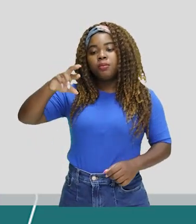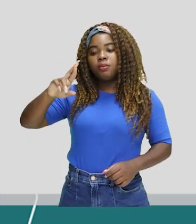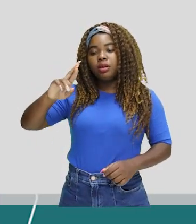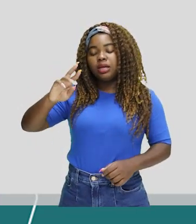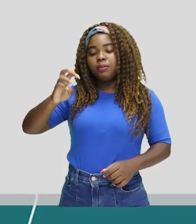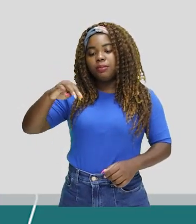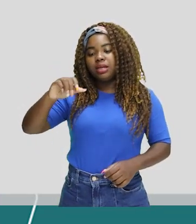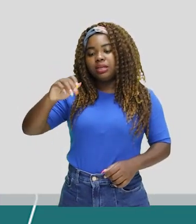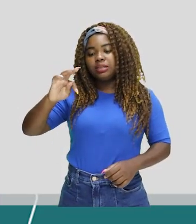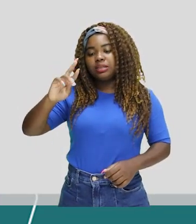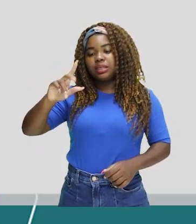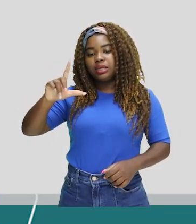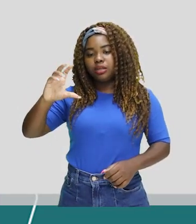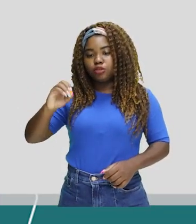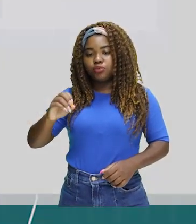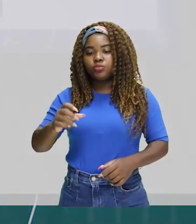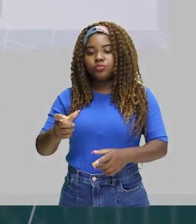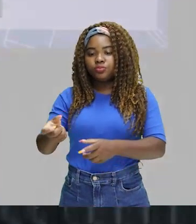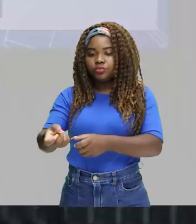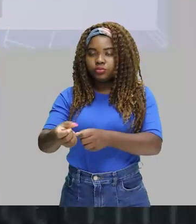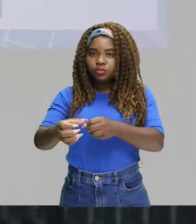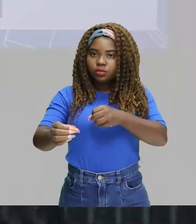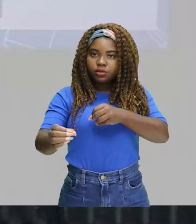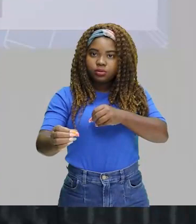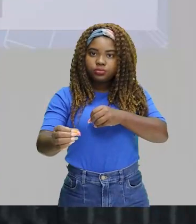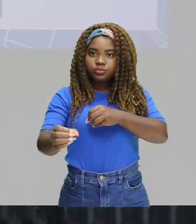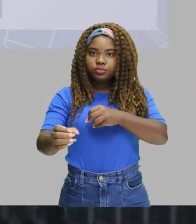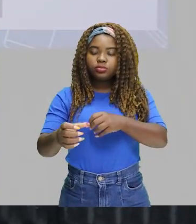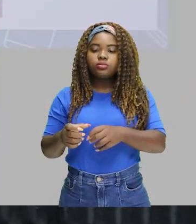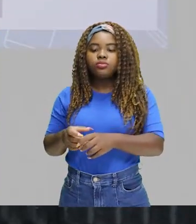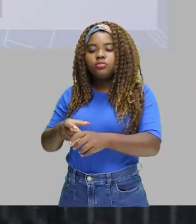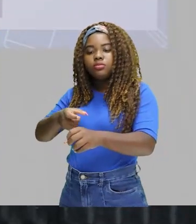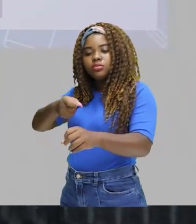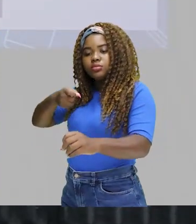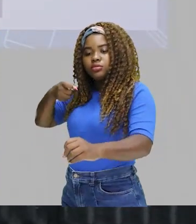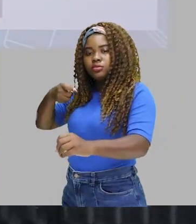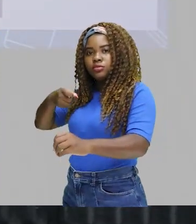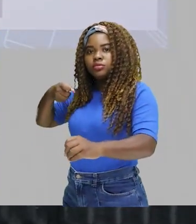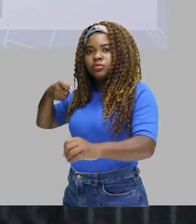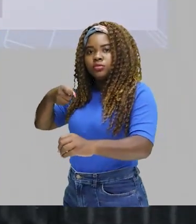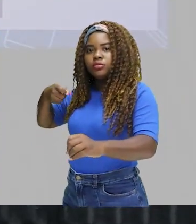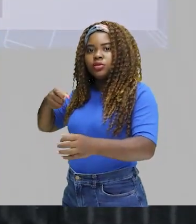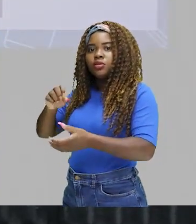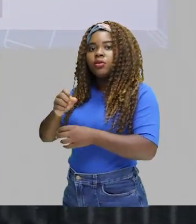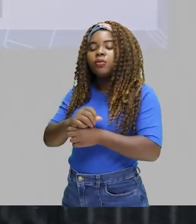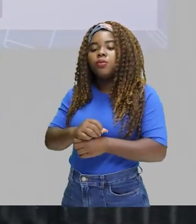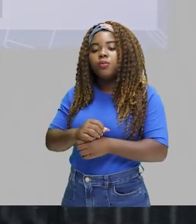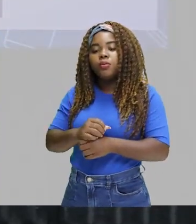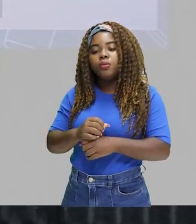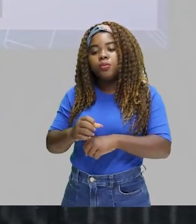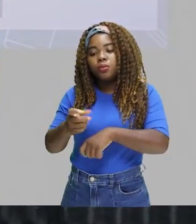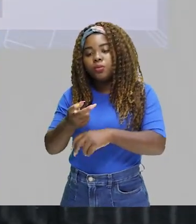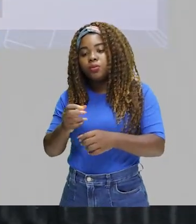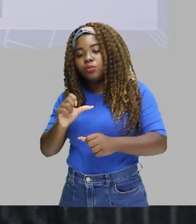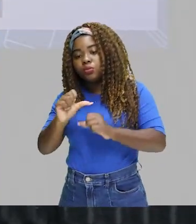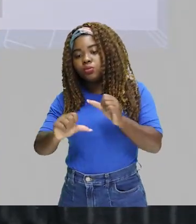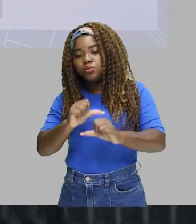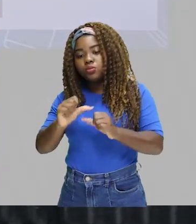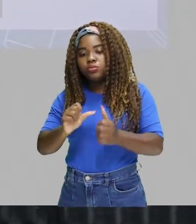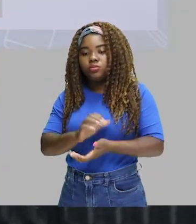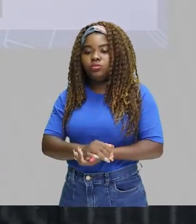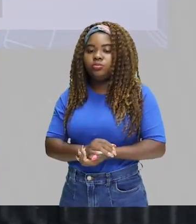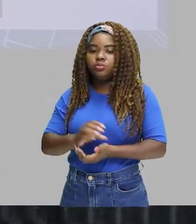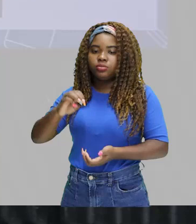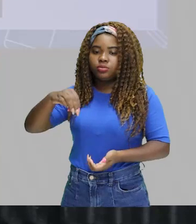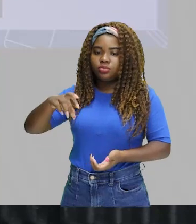possível. Praticamente a mesma coisinha lá em relação ao peso, só que aqui o que muda que é o martelo. Não é